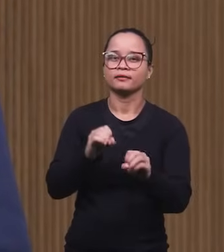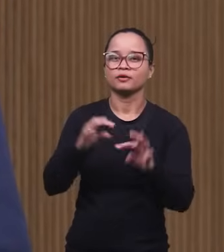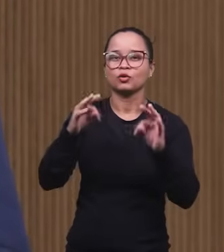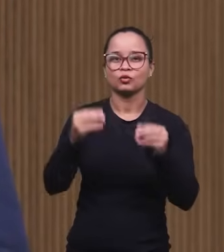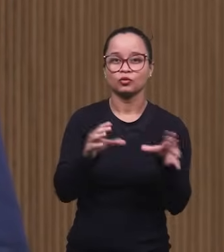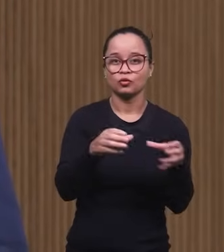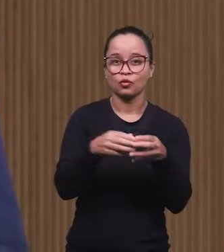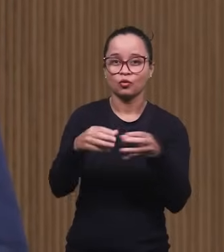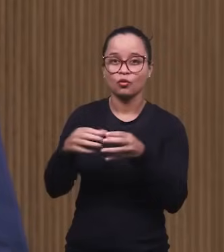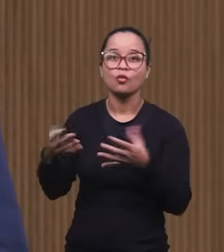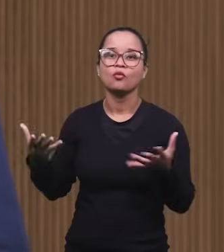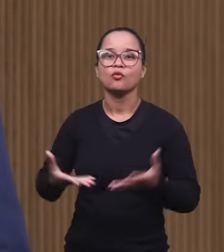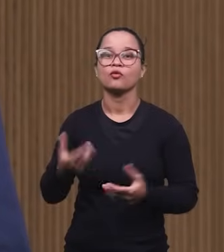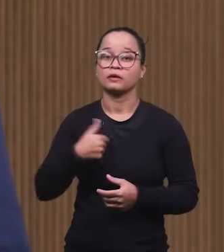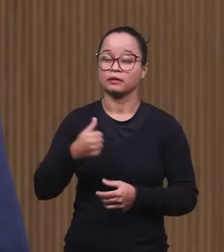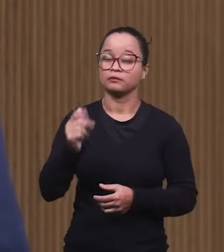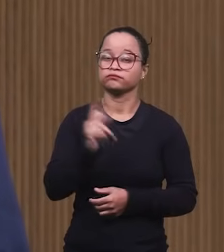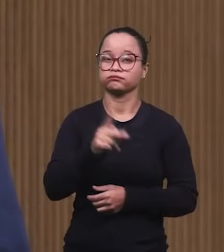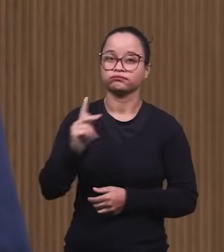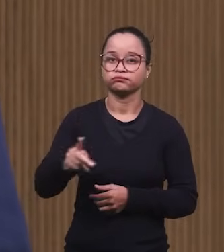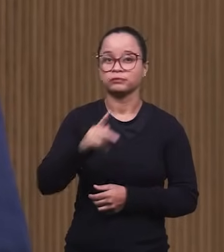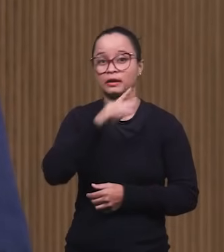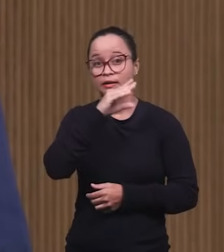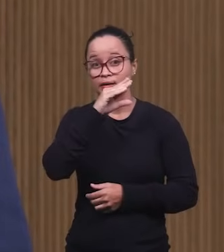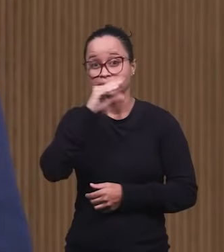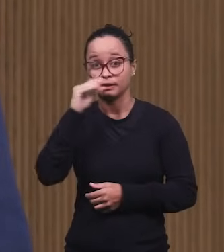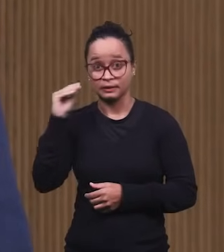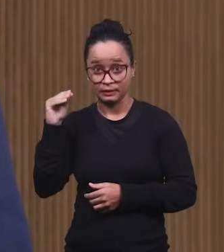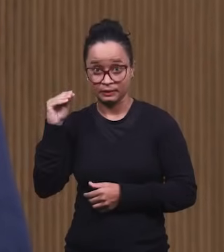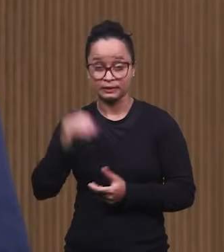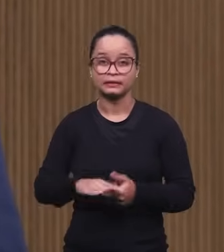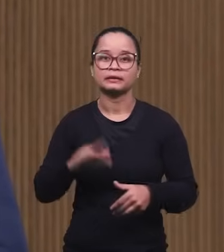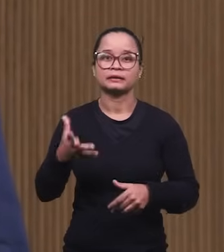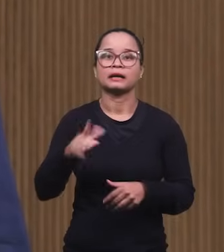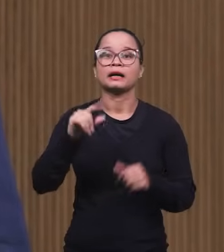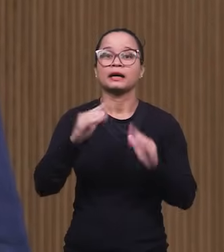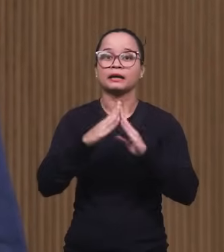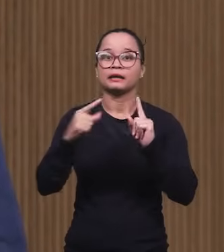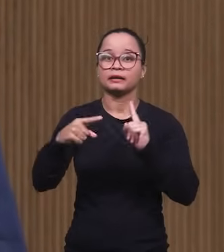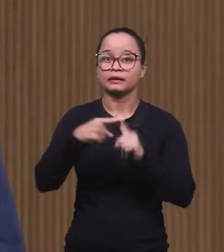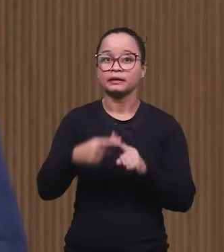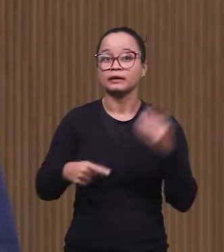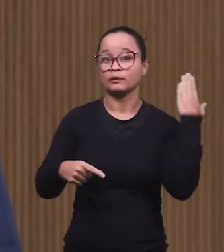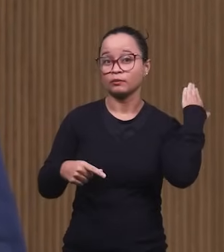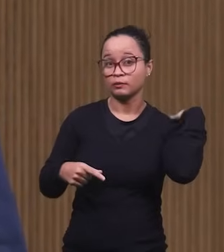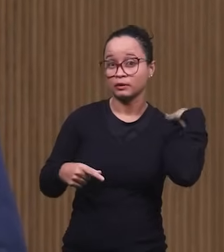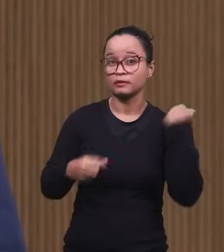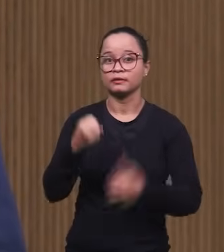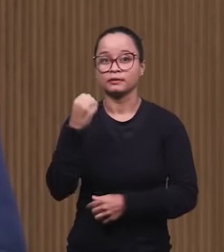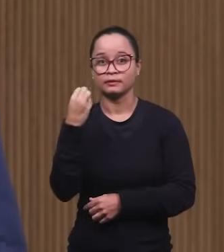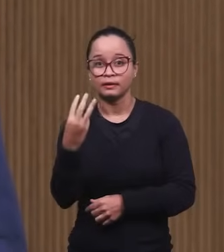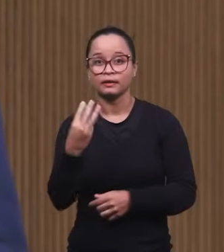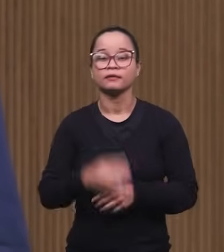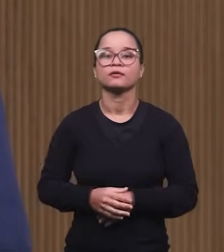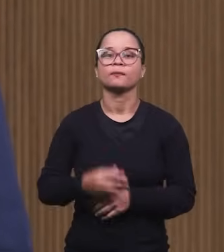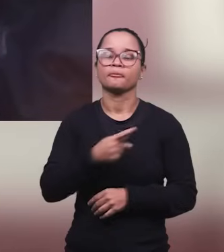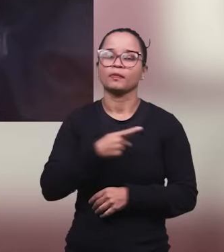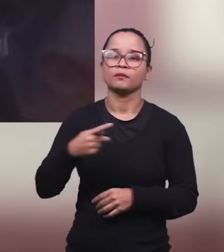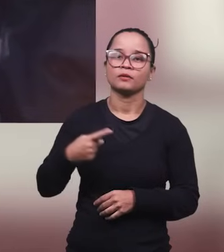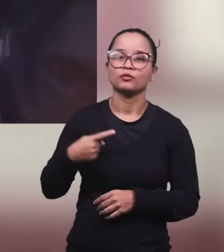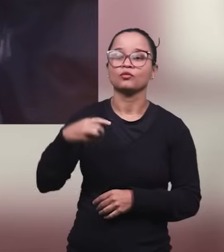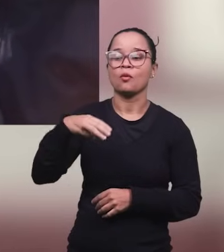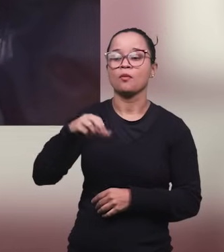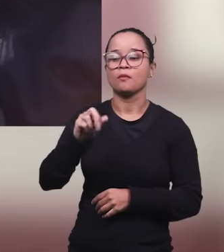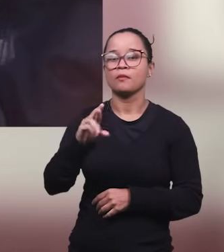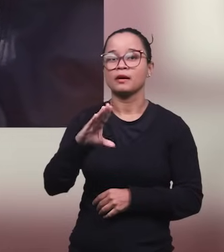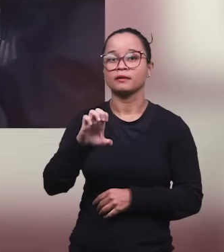Hoje eu estou como professora de adolescentes na Igreja Praia da Costa 3, Ministério do Pastor Marcelo Ferreira. Sou casada